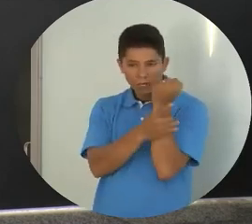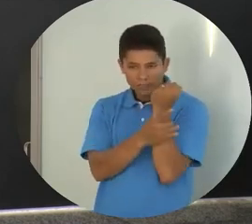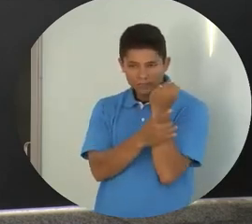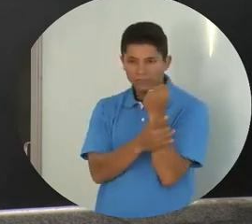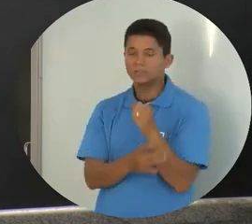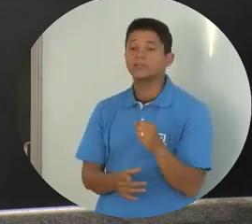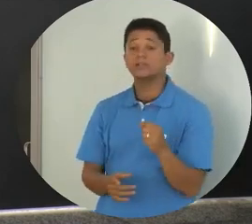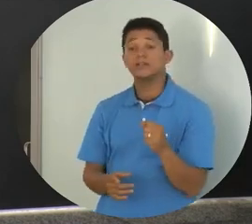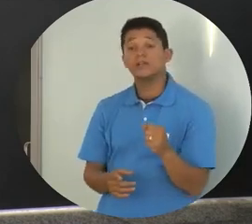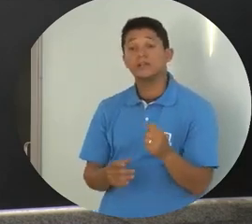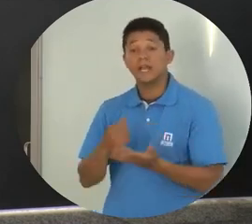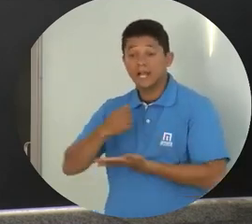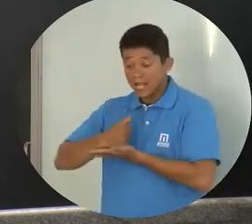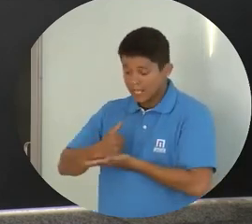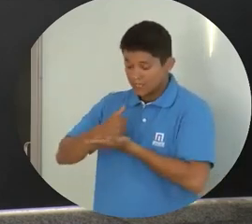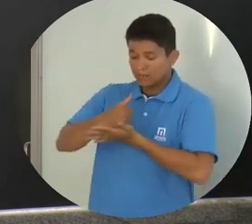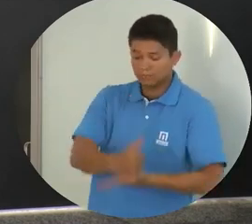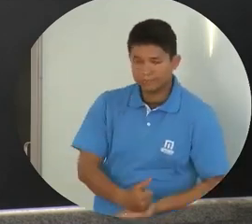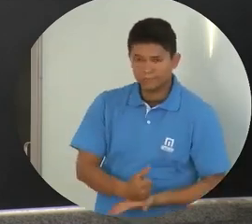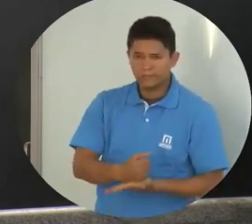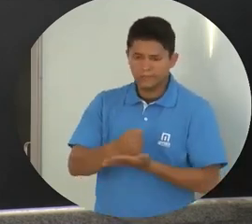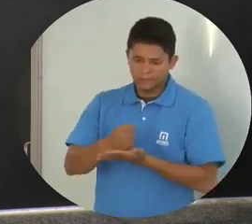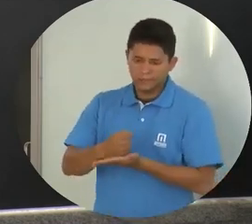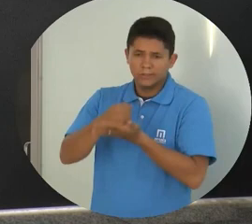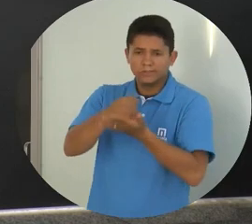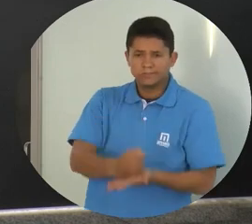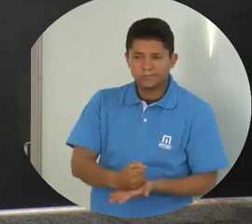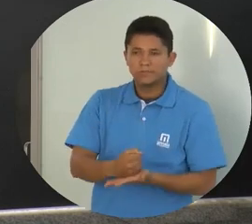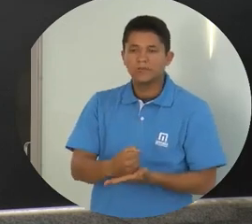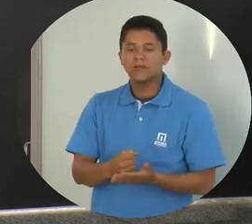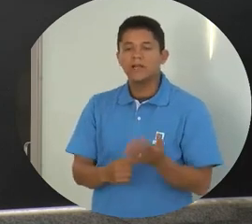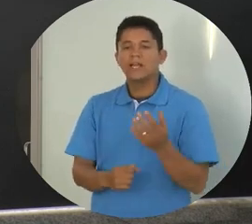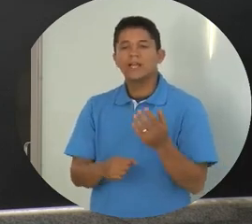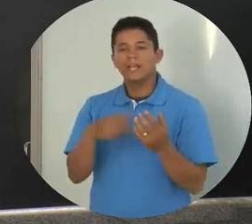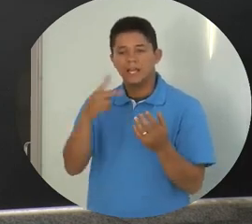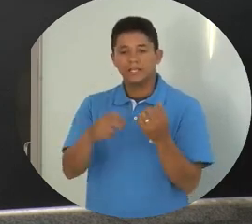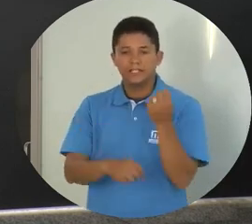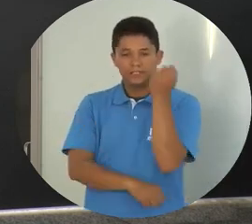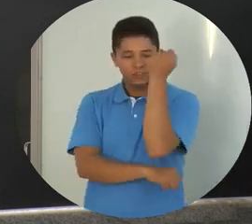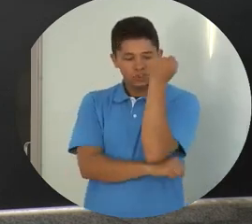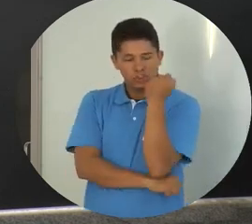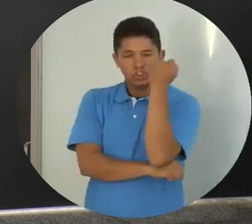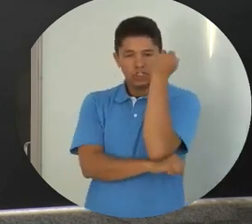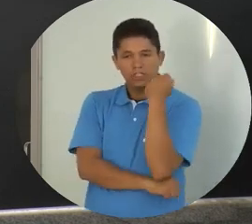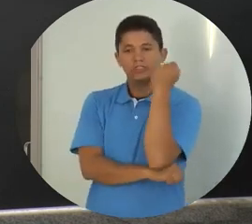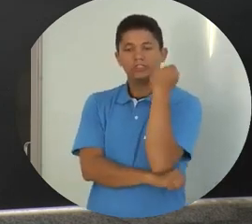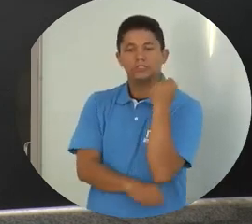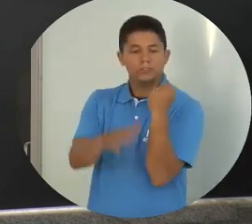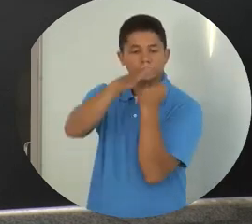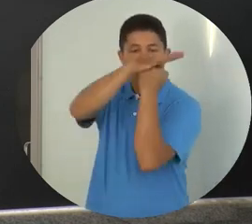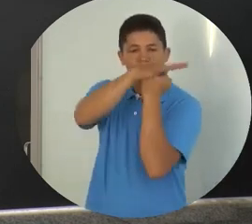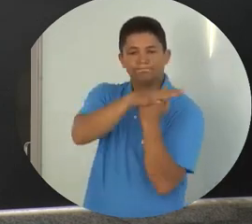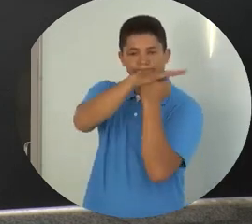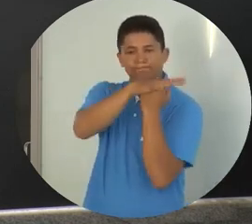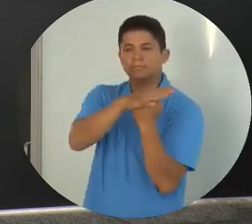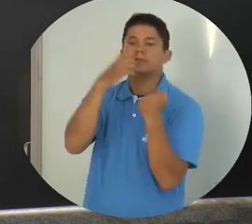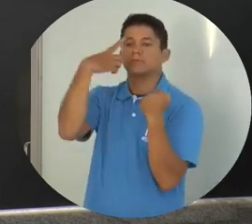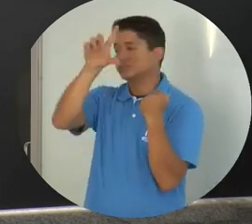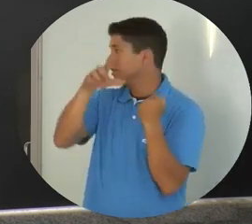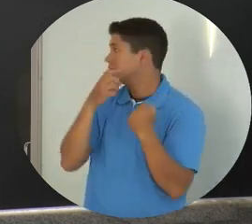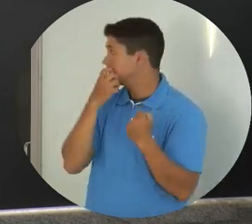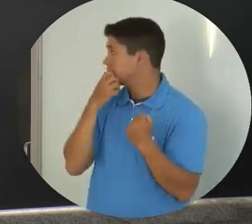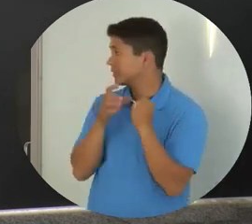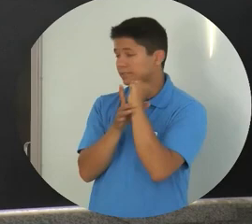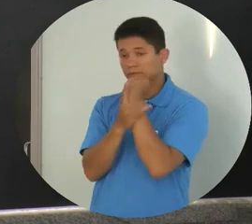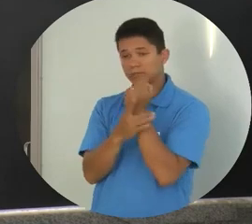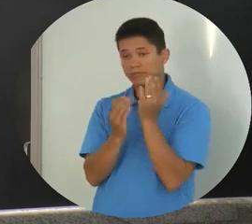carga que você vai colocar, né, o tirante já tem um fator de segurança mais alto, há algumas imprecisões que